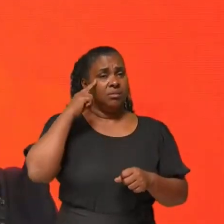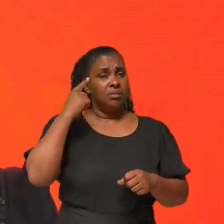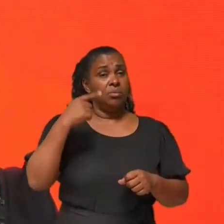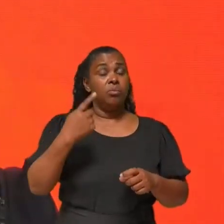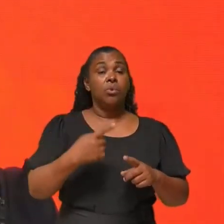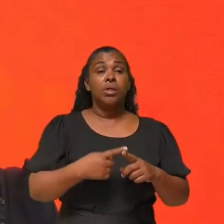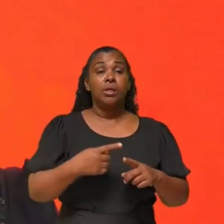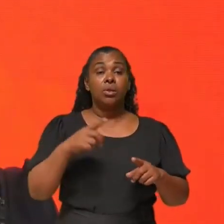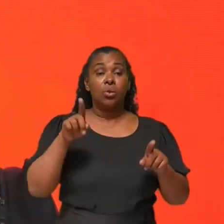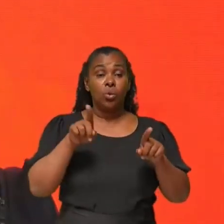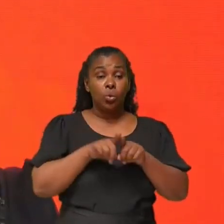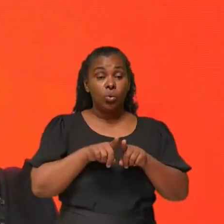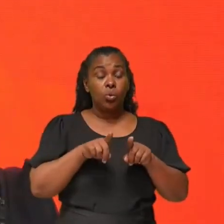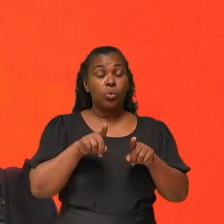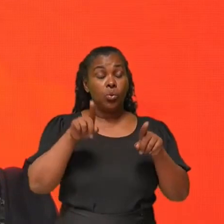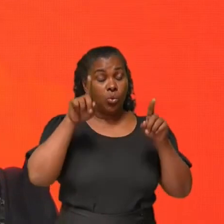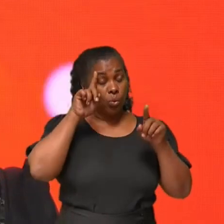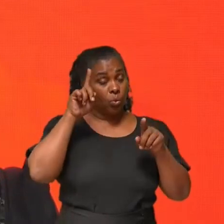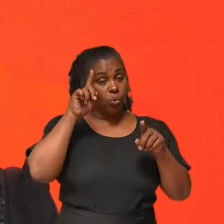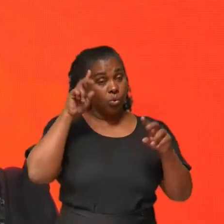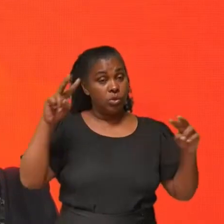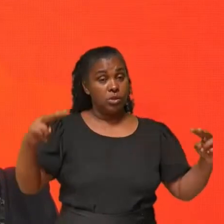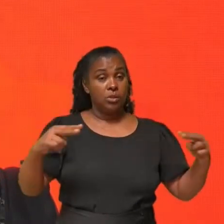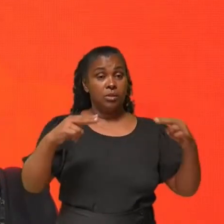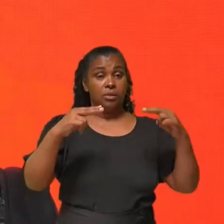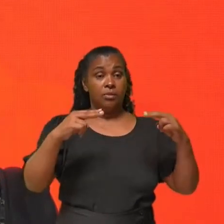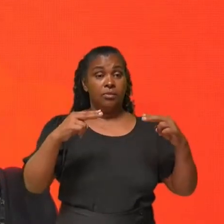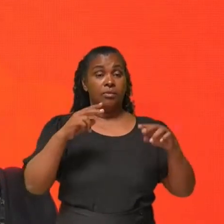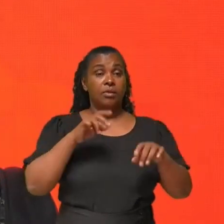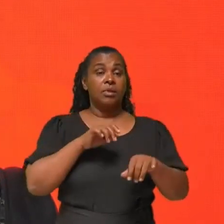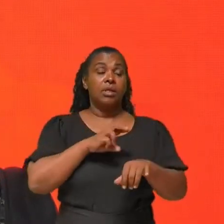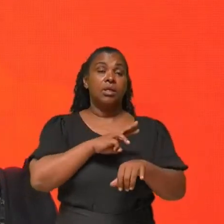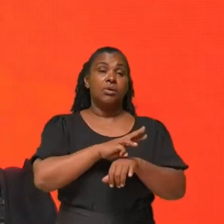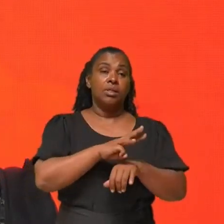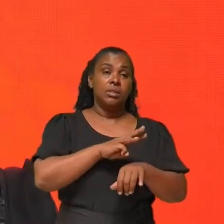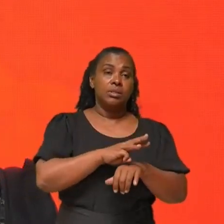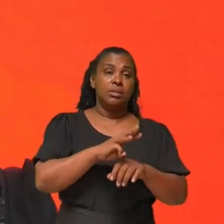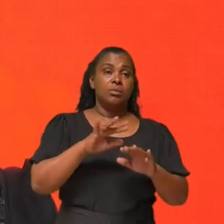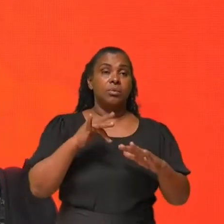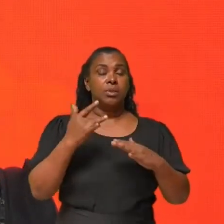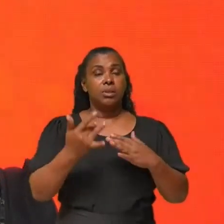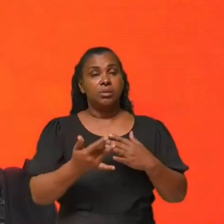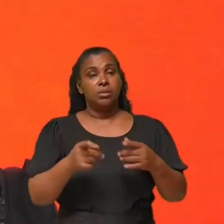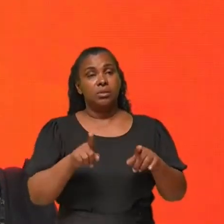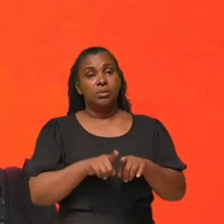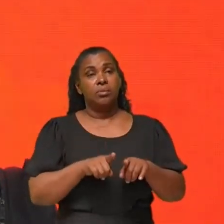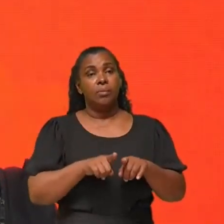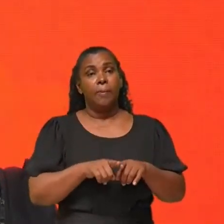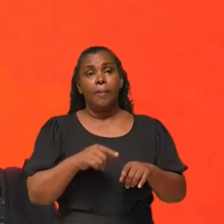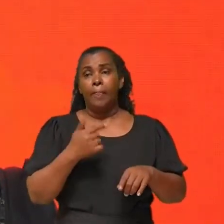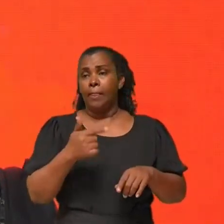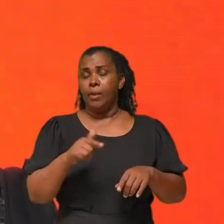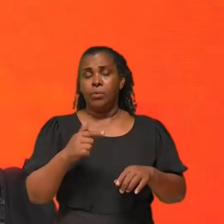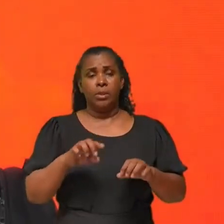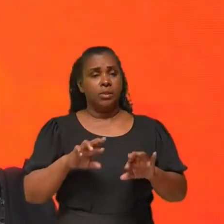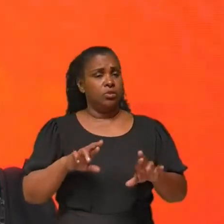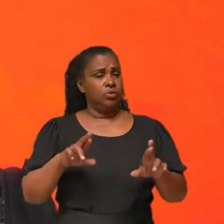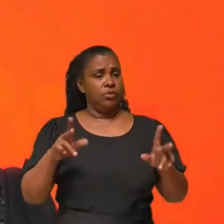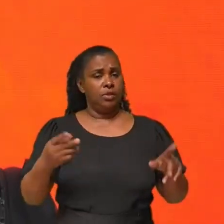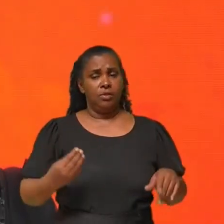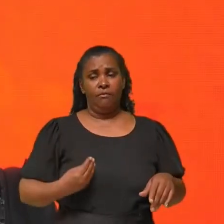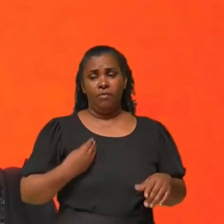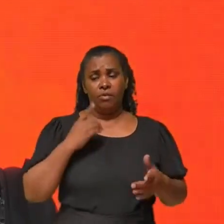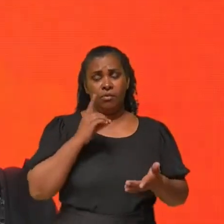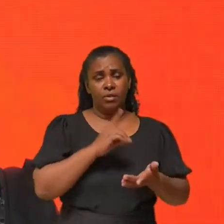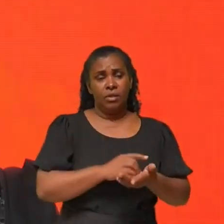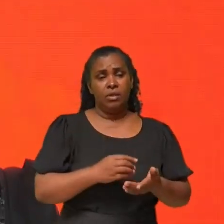sociais. Então, não há uma distinção sobre essa vivência, e nós precisamos adaptar isso na nossa compreensão e na nossa formulação de